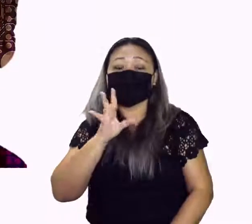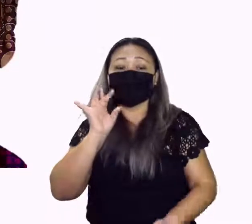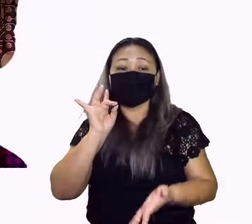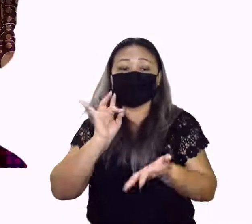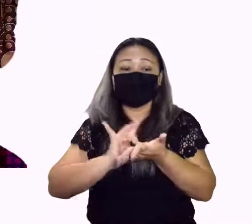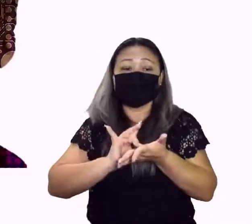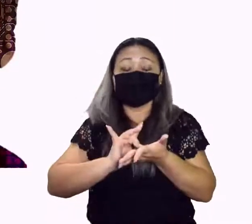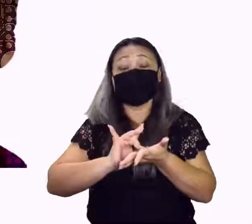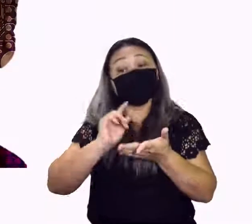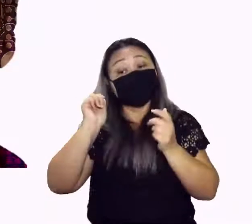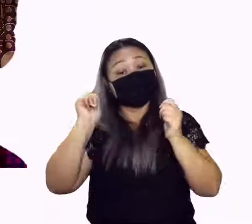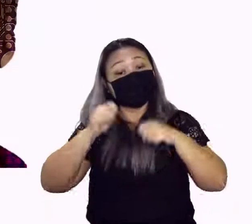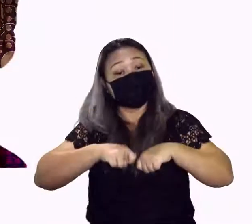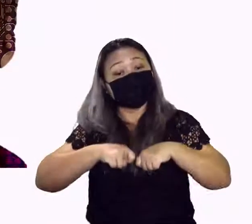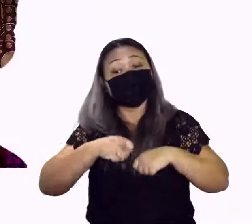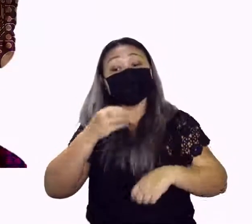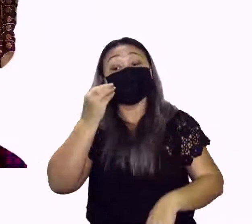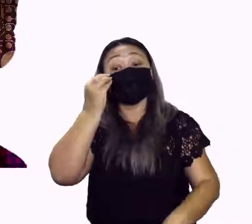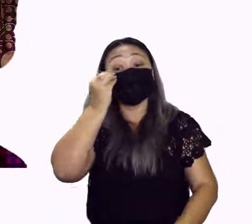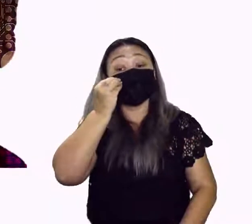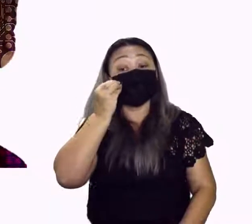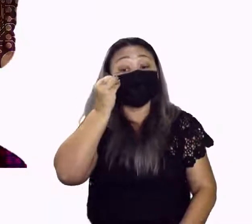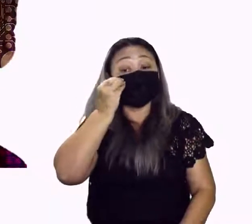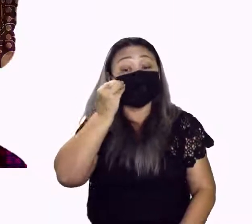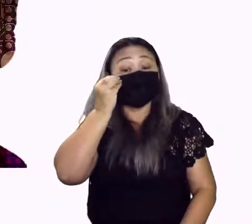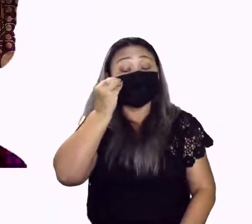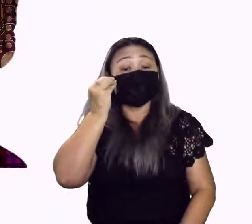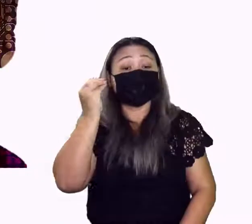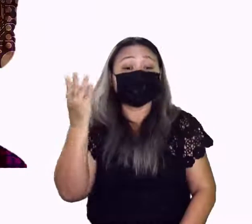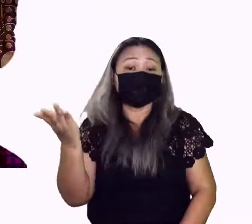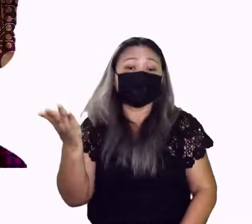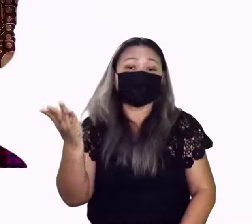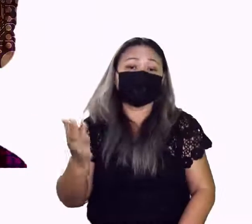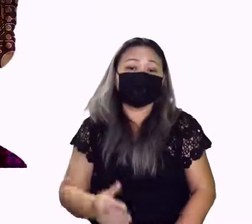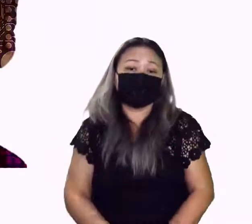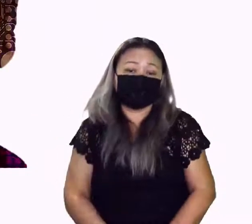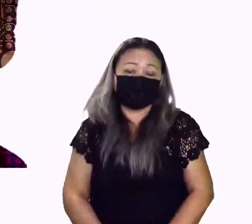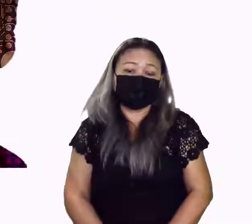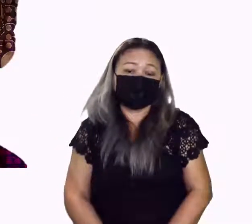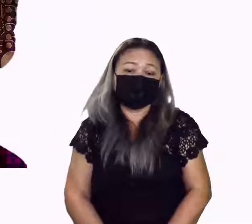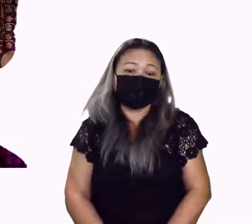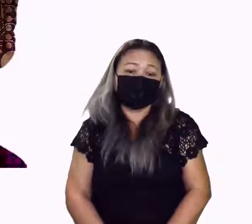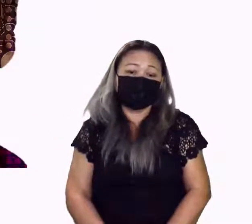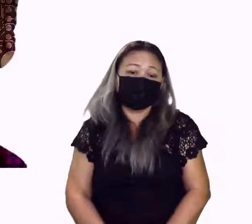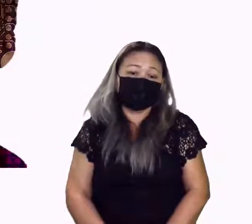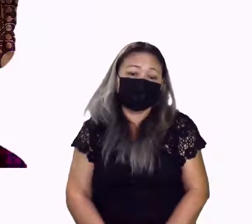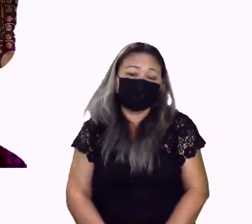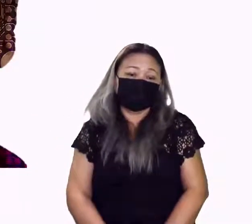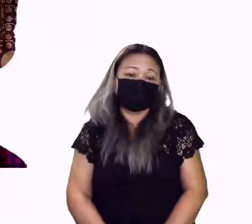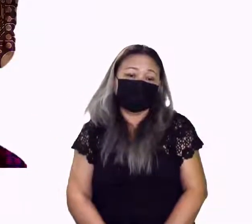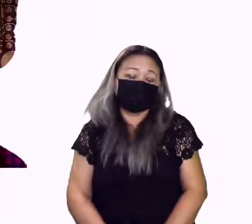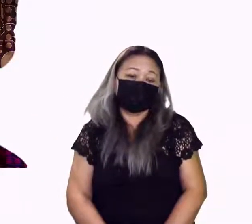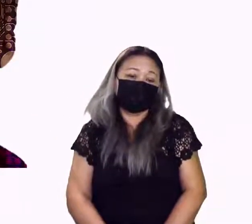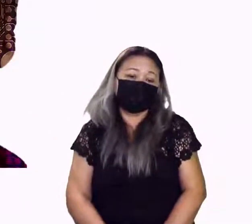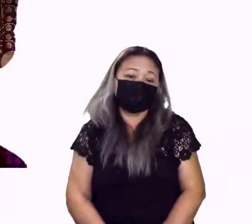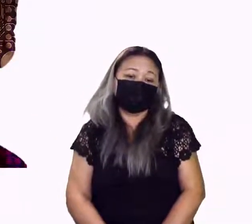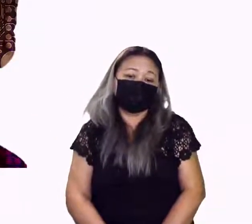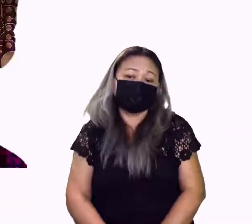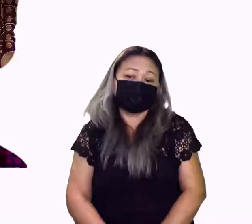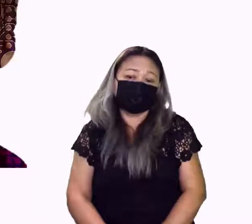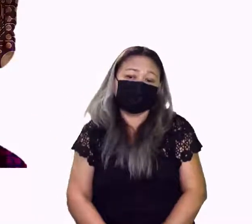conhecer uma verdade se podermos verificá-la, gente. Tá aqui, ó, é dito.